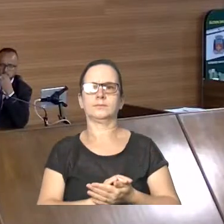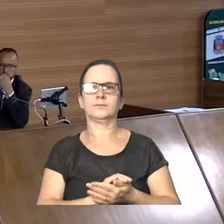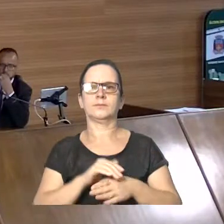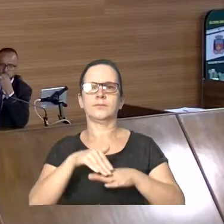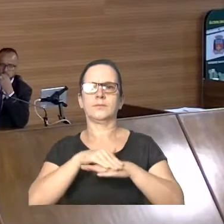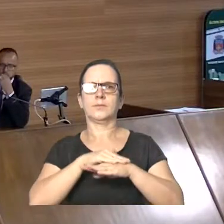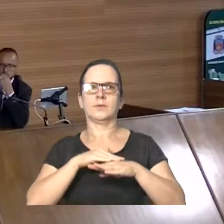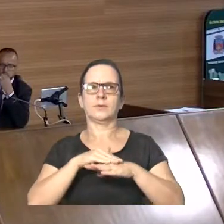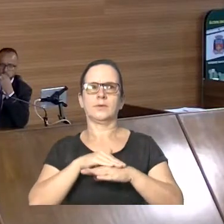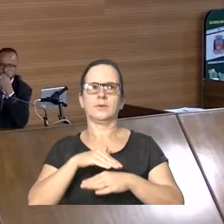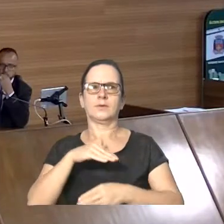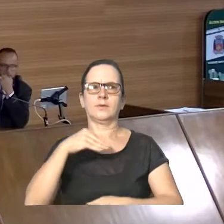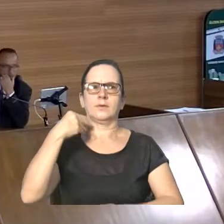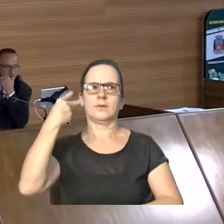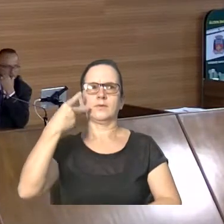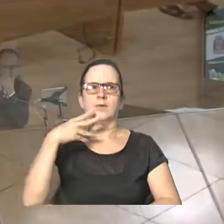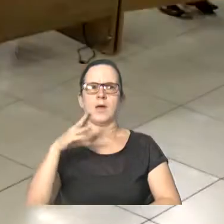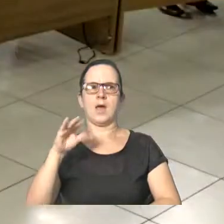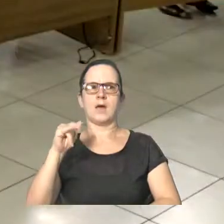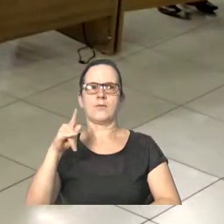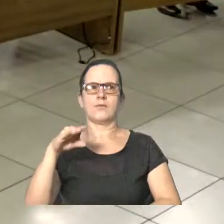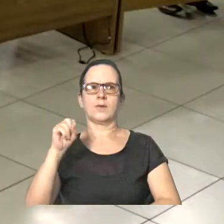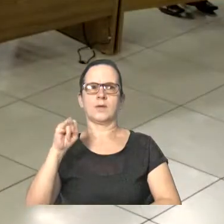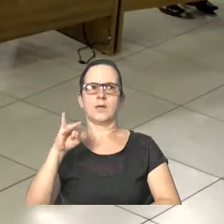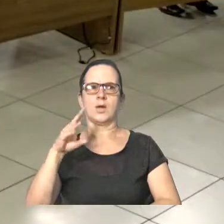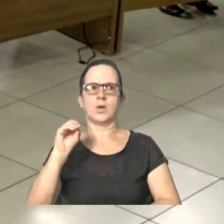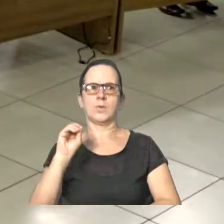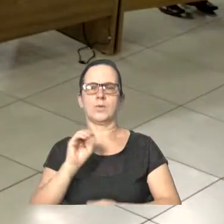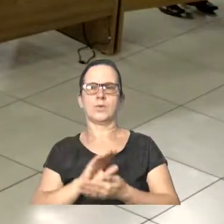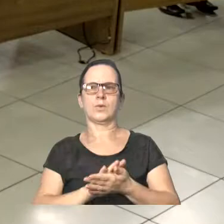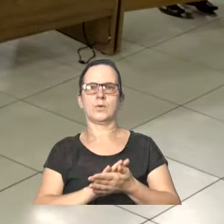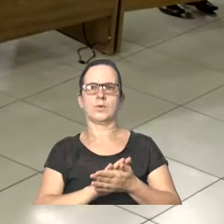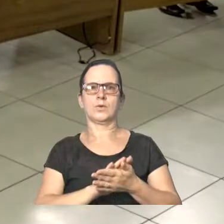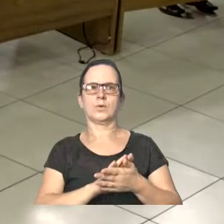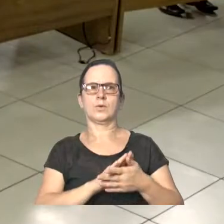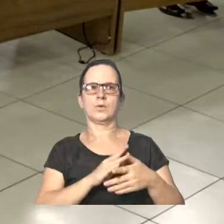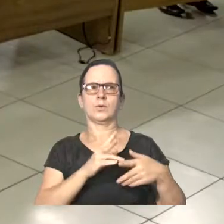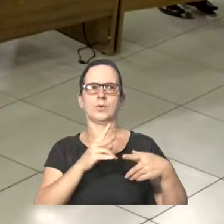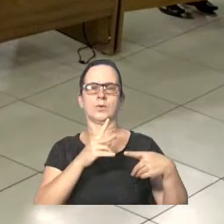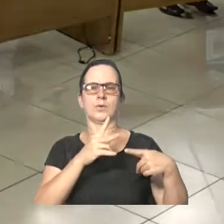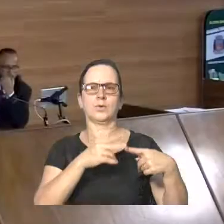Vereador José Afonso Afonsinho. Pela manutenção.